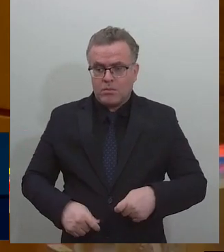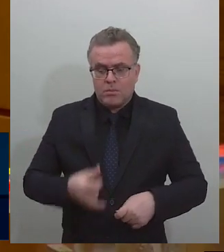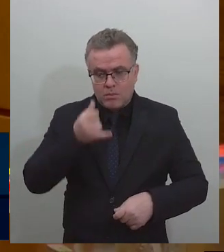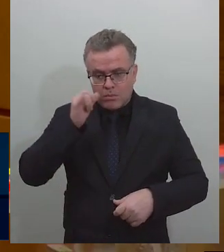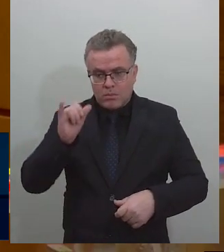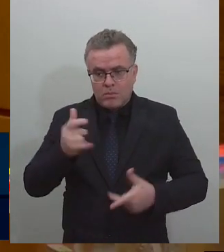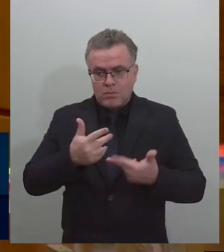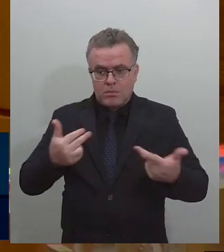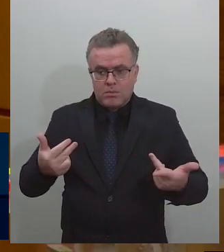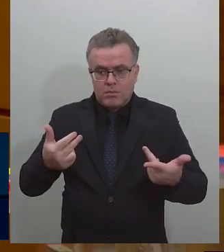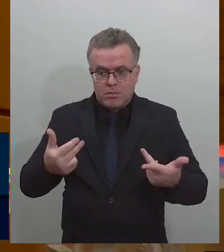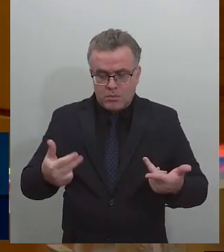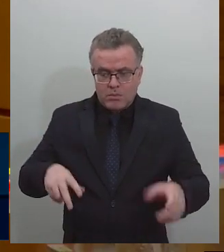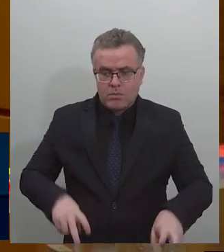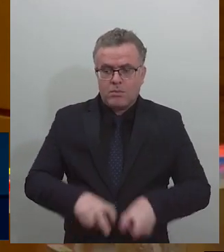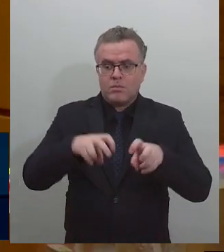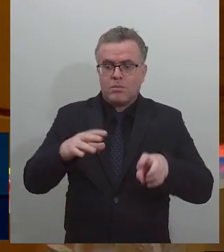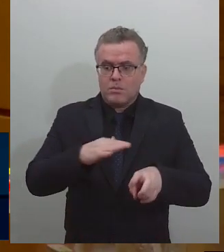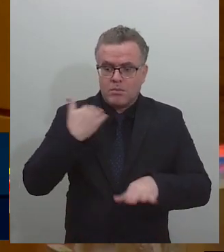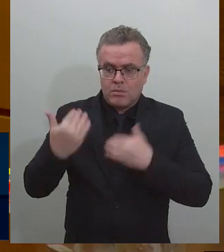da nossa população.